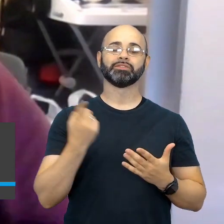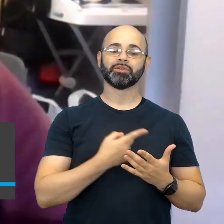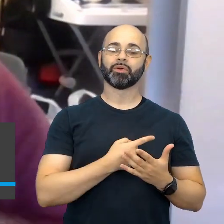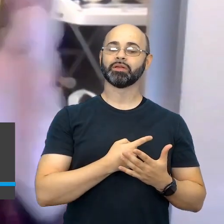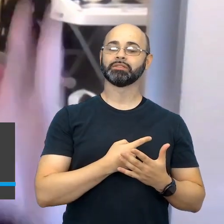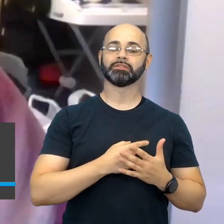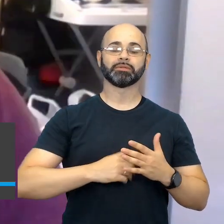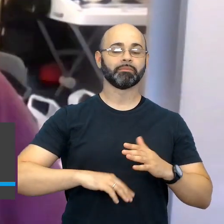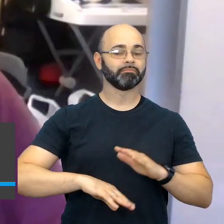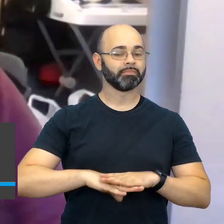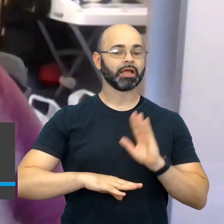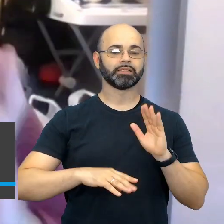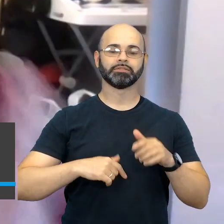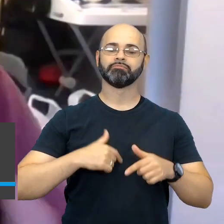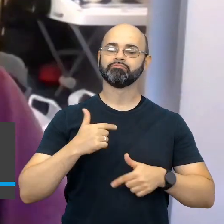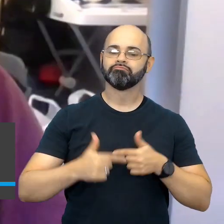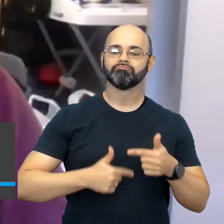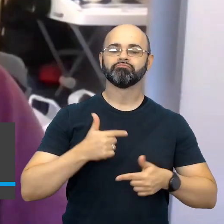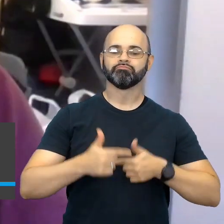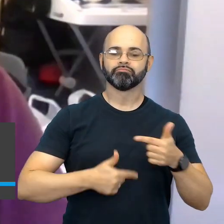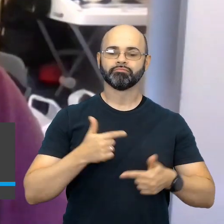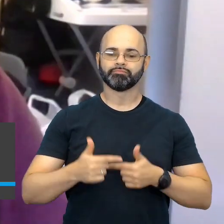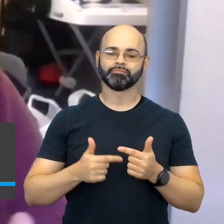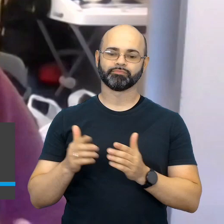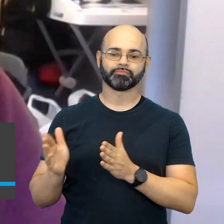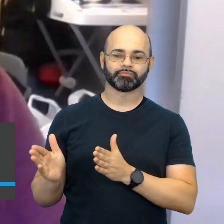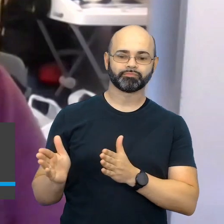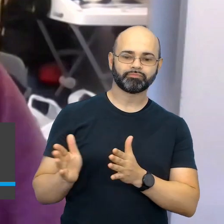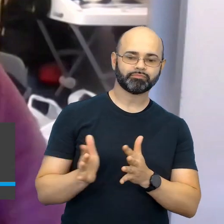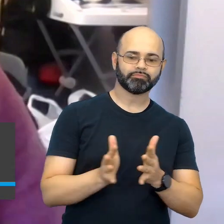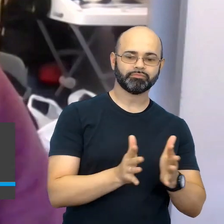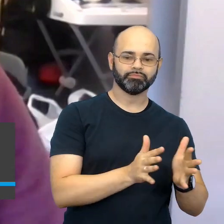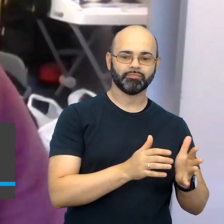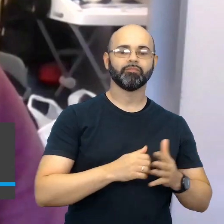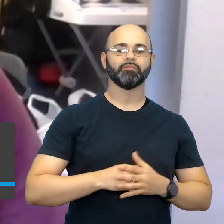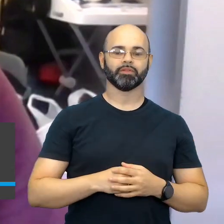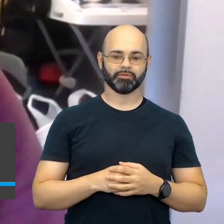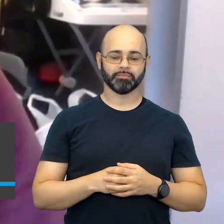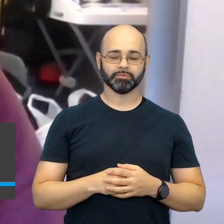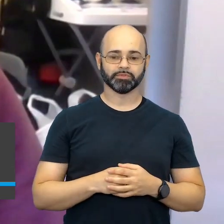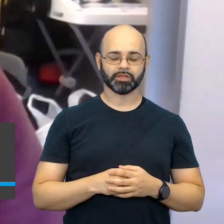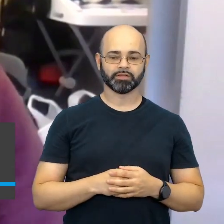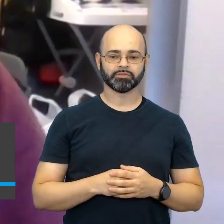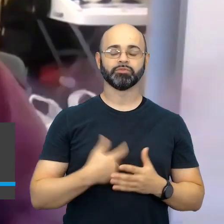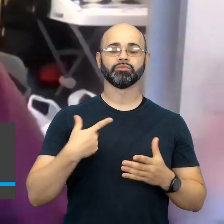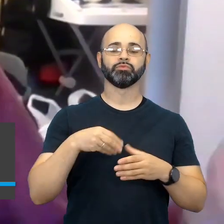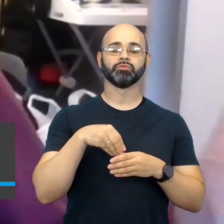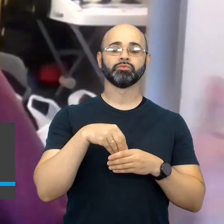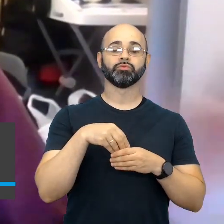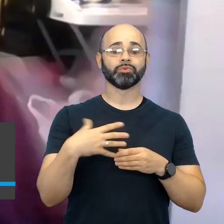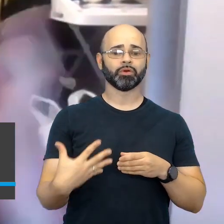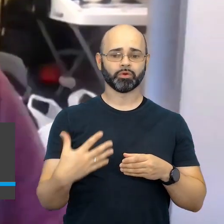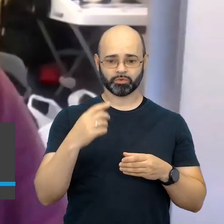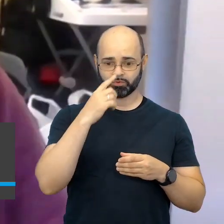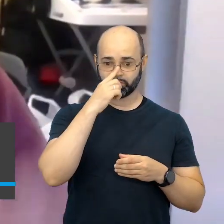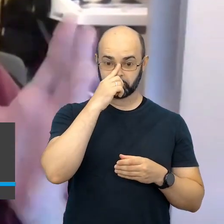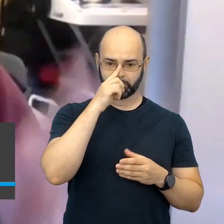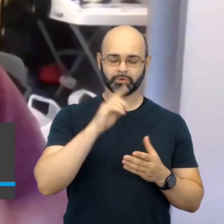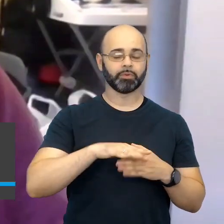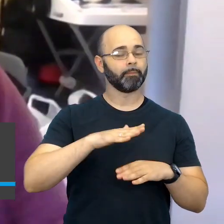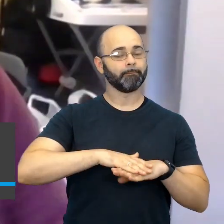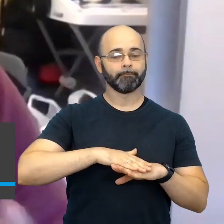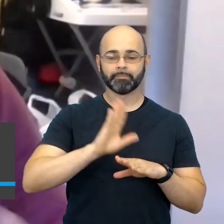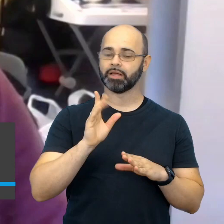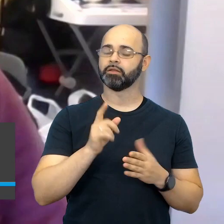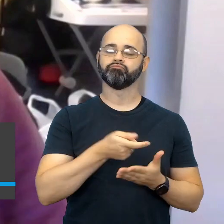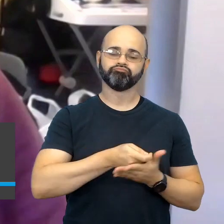fazendo o todo do processo, mais a gente vai começar a incluir essas coisas no planejamento do nosso roteiro. Quanto mais gente eu tenho envolvida, mais o roteiro vai ficar